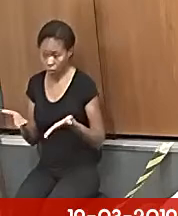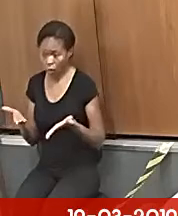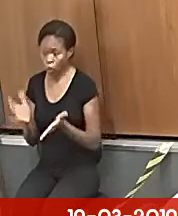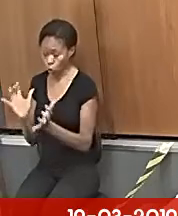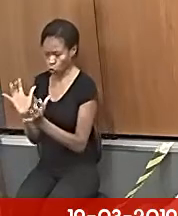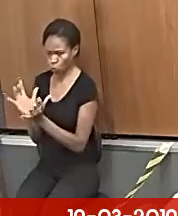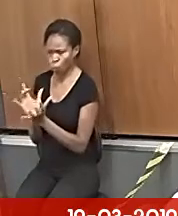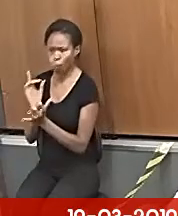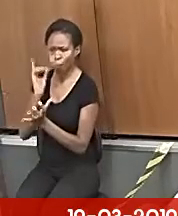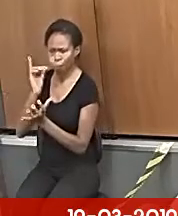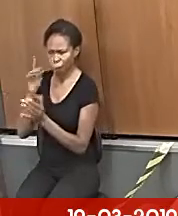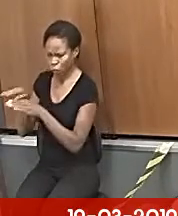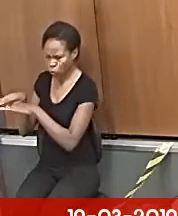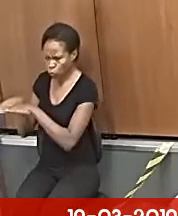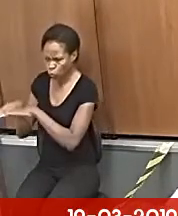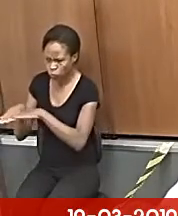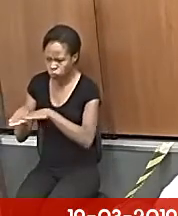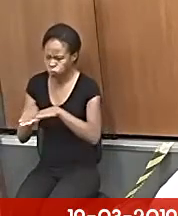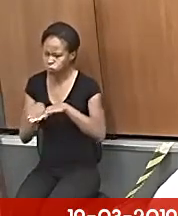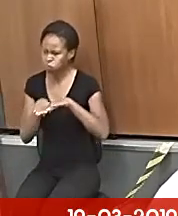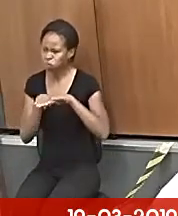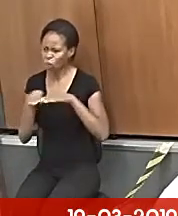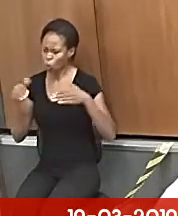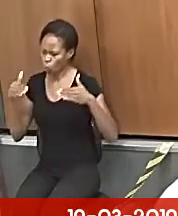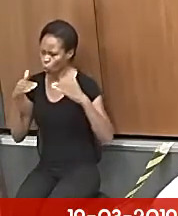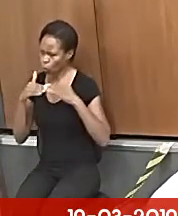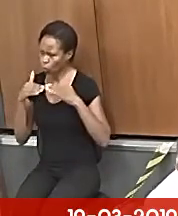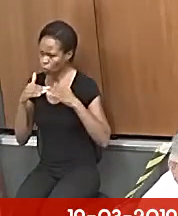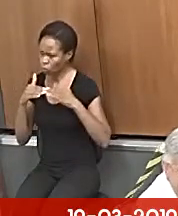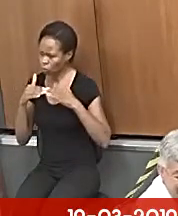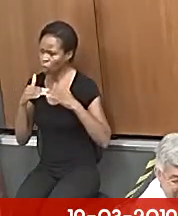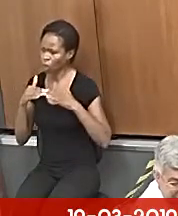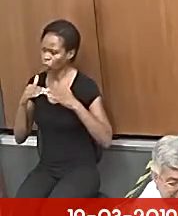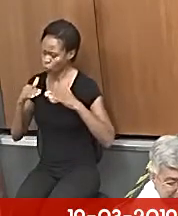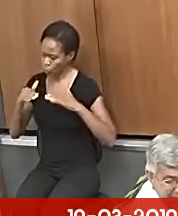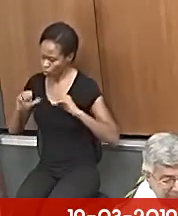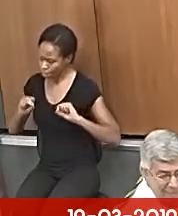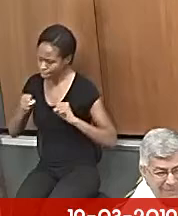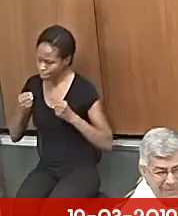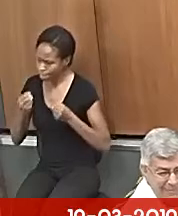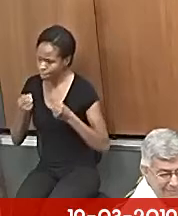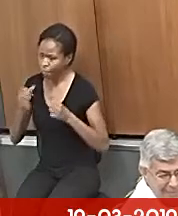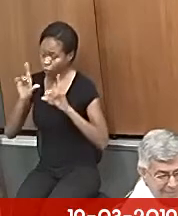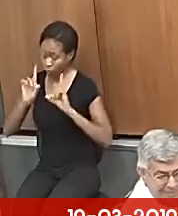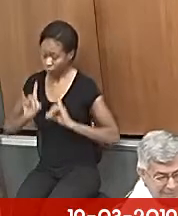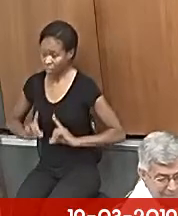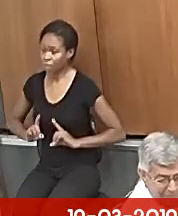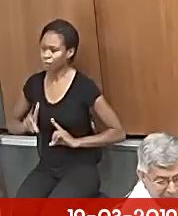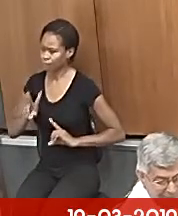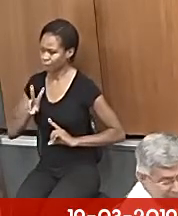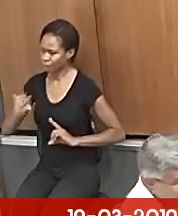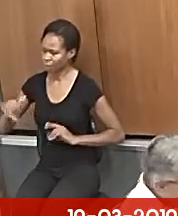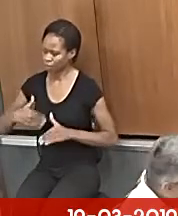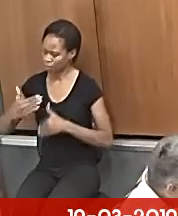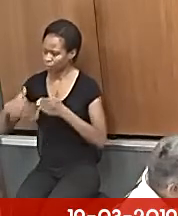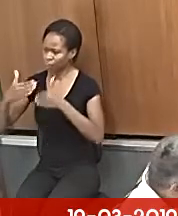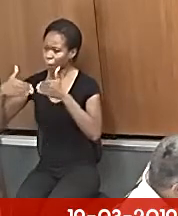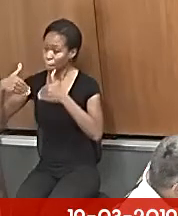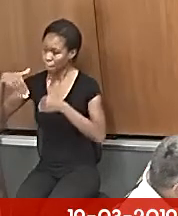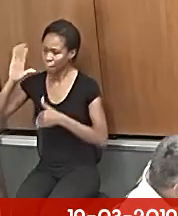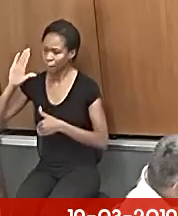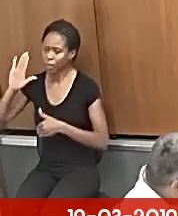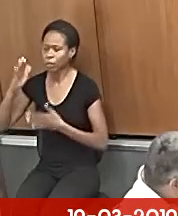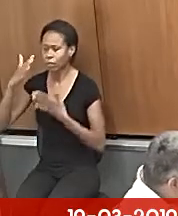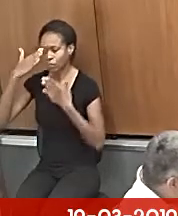deputados alinhados por essa causa tenho certeza que nós vamos ter muito mais avanços de deus cristão só tem que agradecer depois